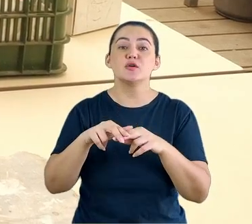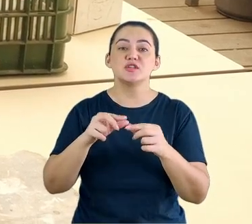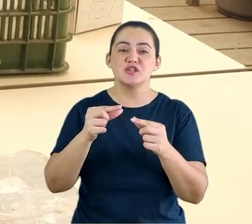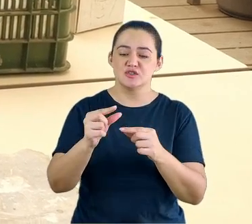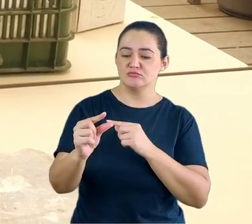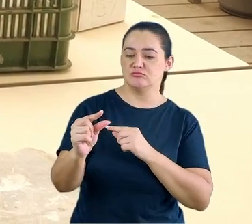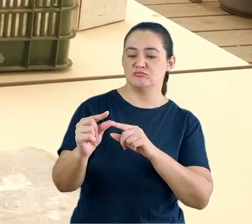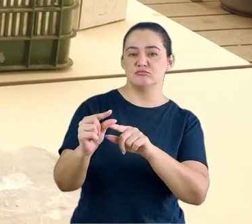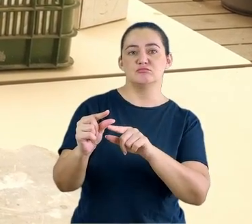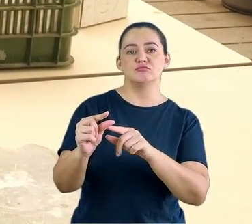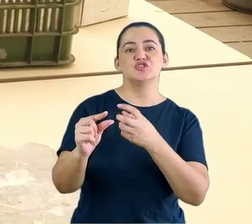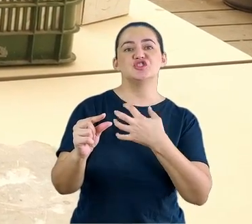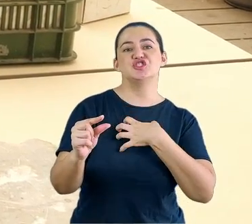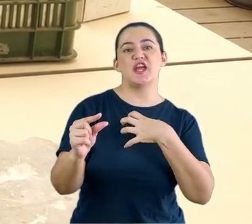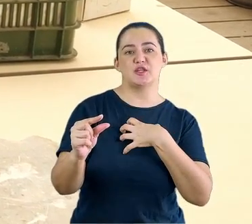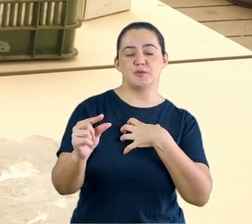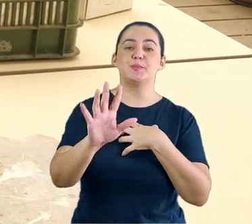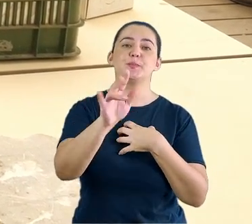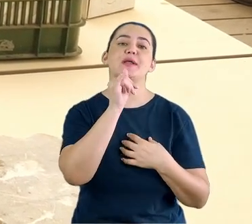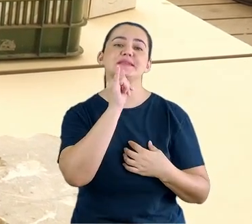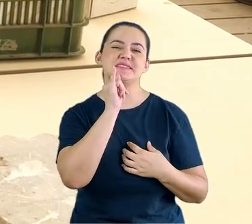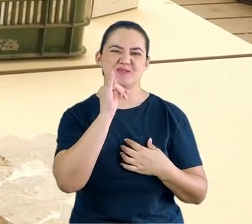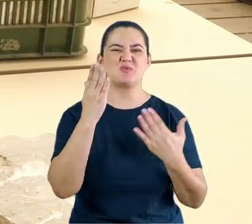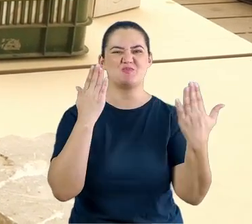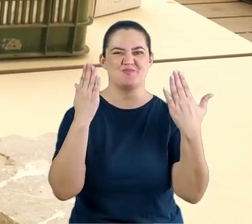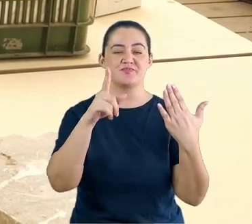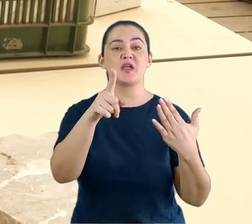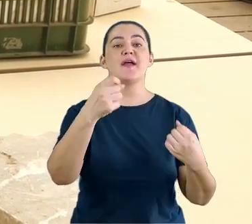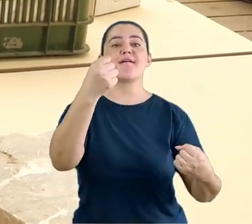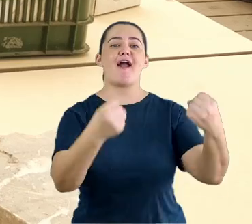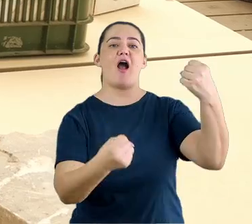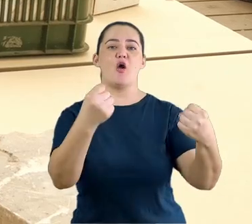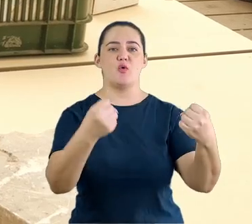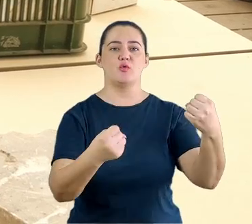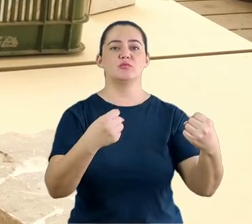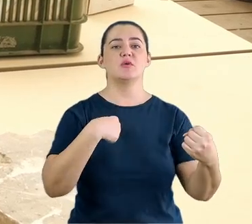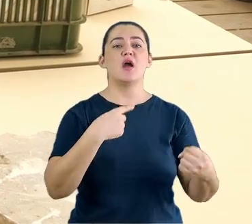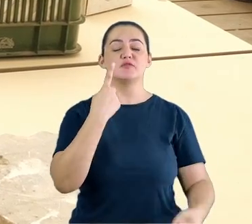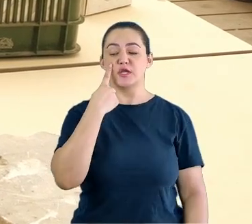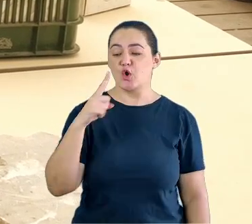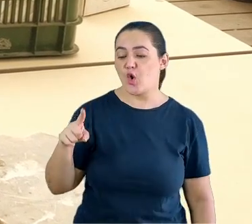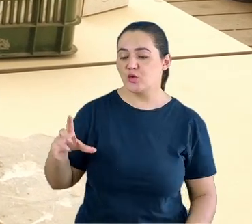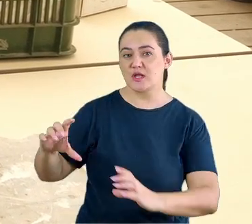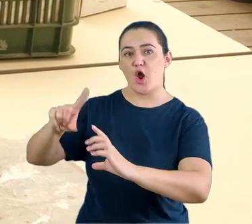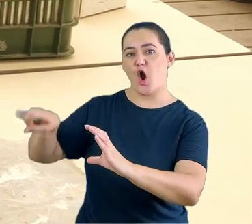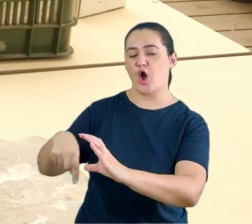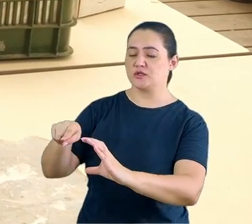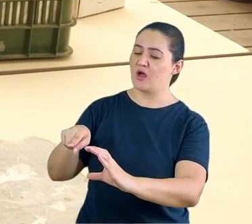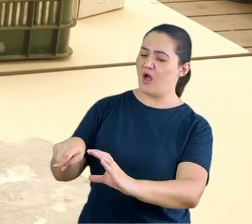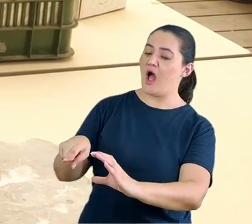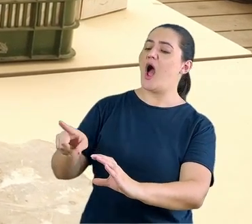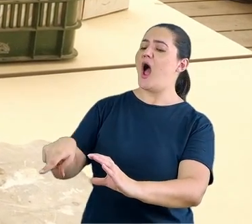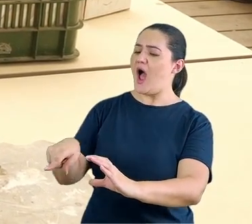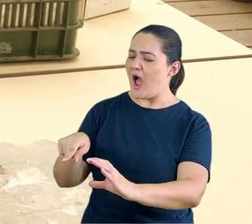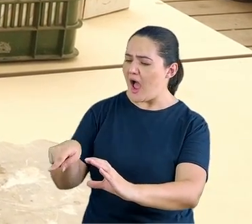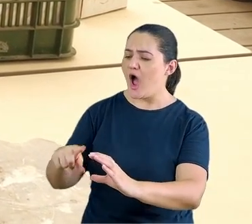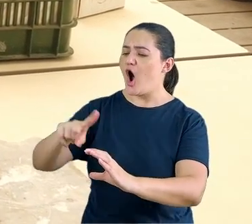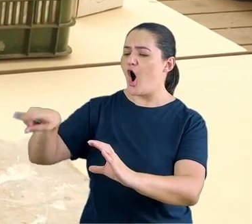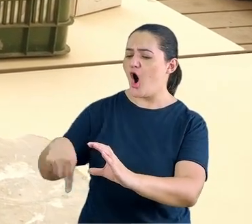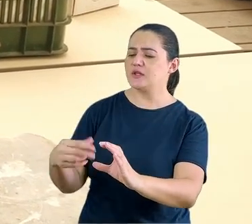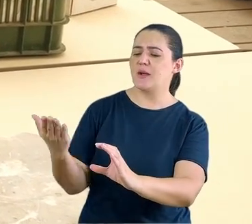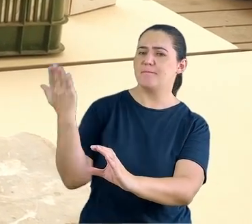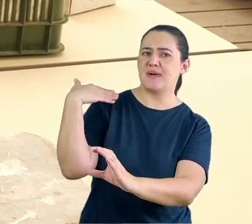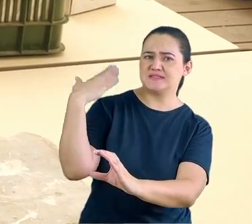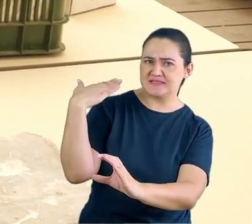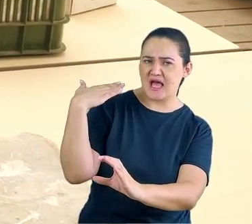marca de carro. Quem entende bastante de automóveis pode ver um carro e falar, bom, esse aí é um Passat 1977. Que